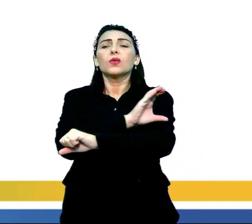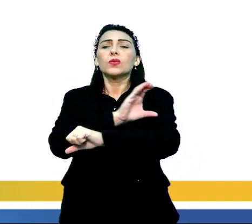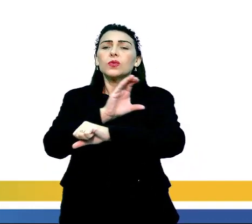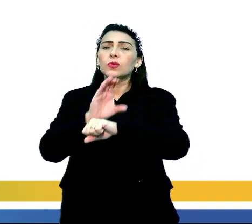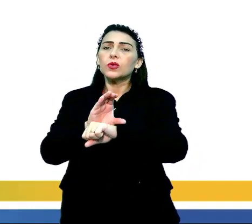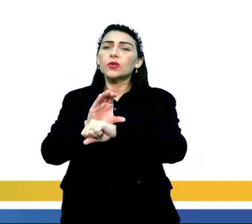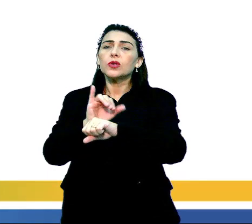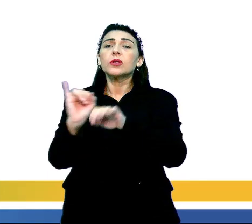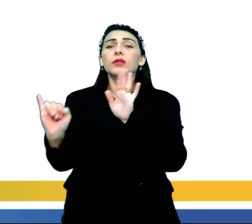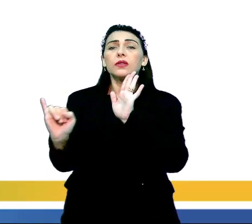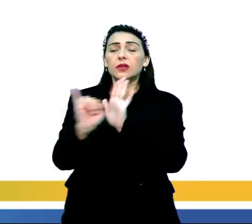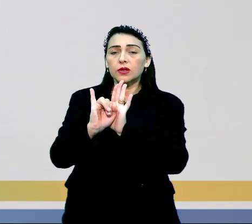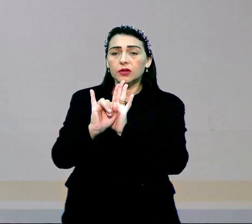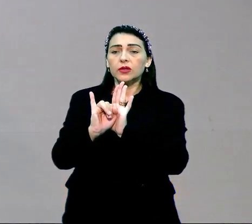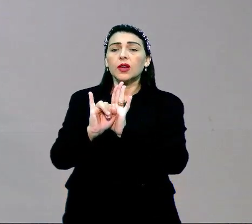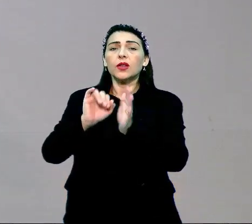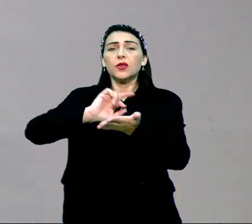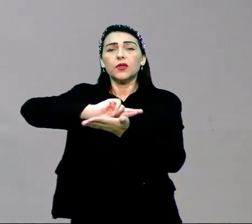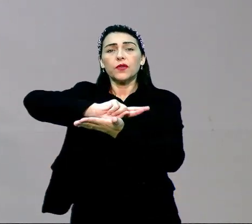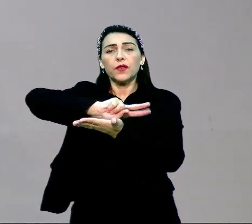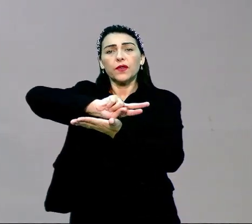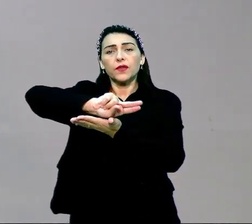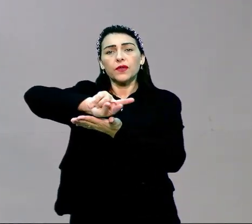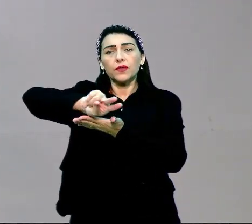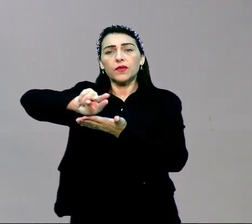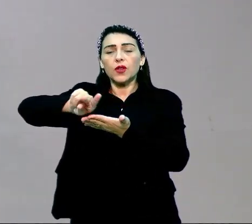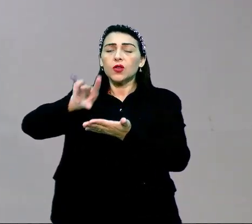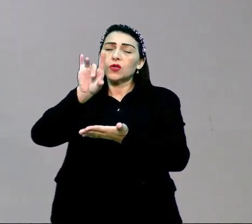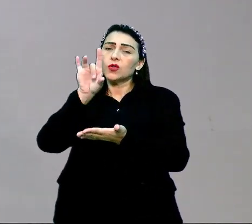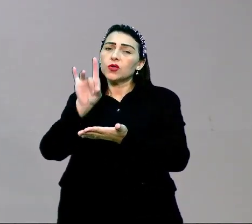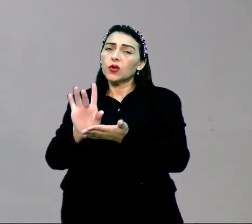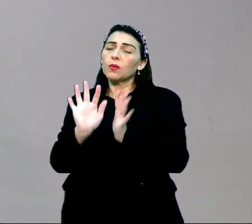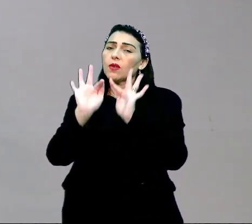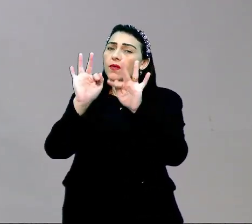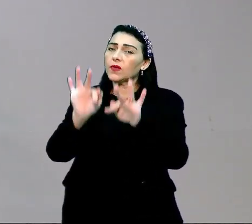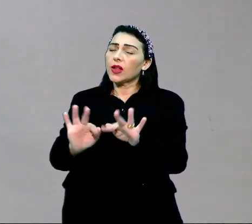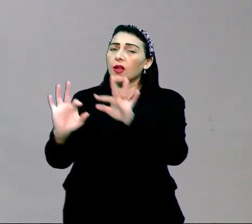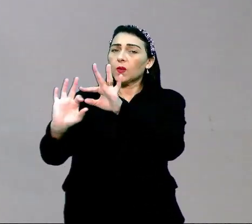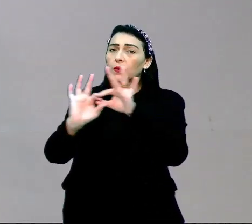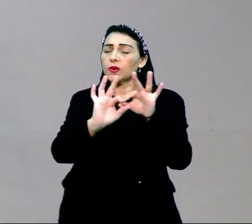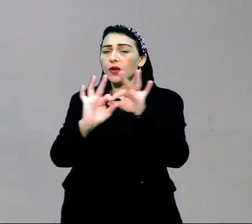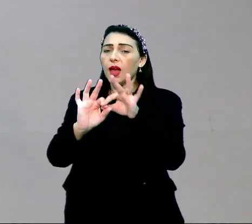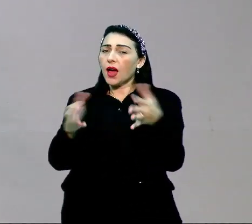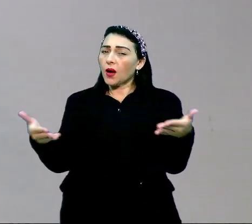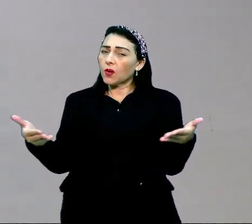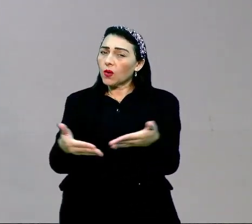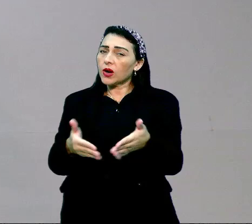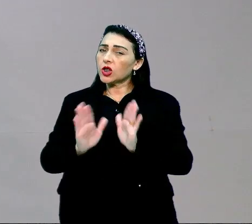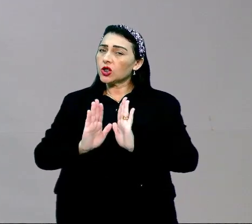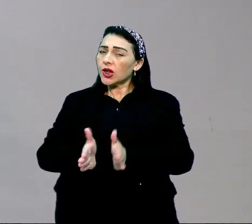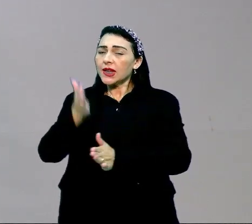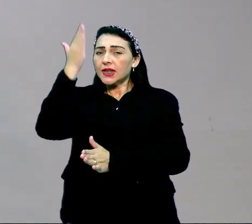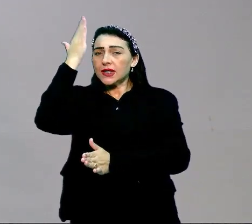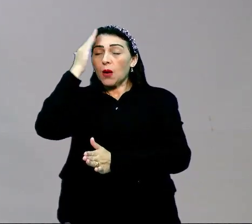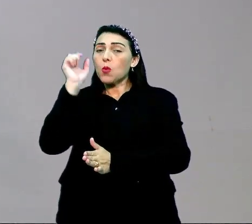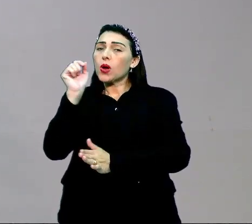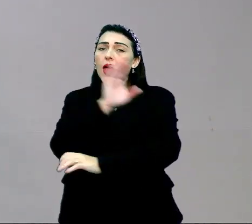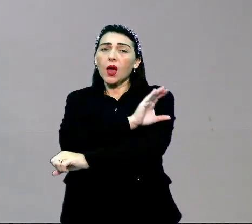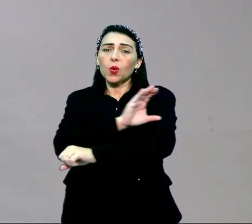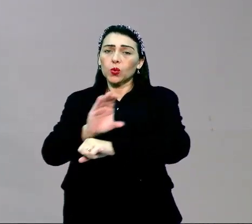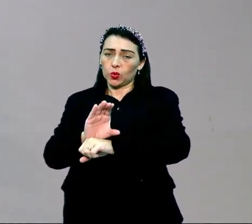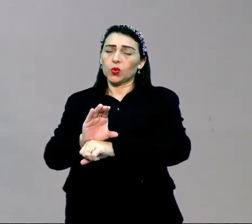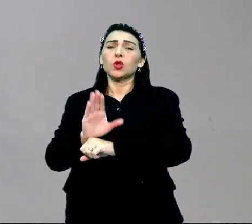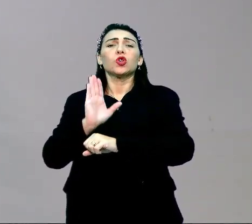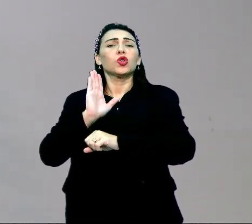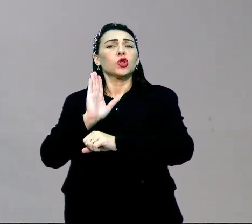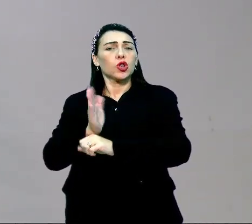nesse sentido de identidade e diversidade. Só para finalizar e contextualizar, porque agora você já sabe que é cultura, porque sim,